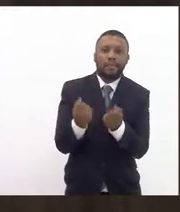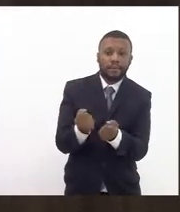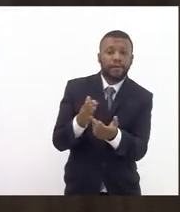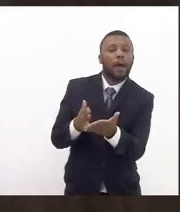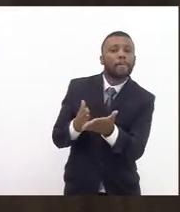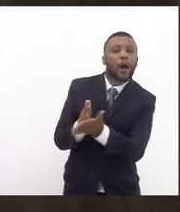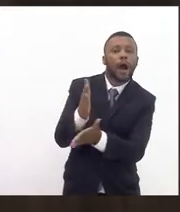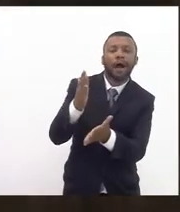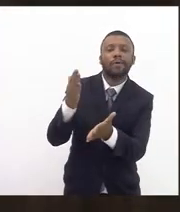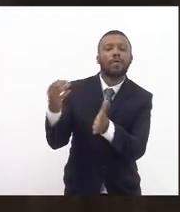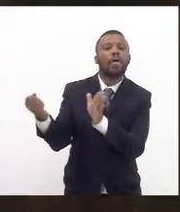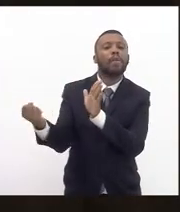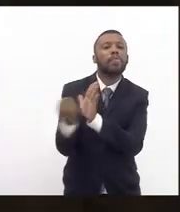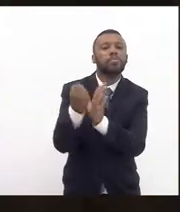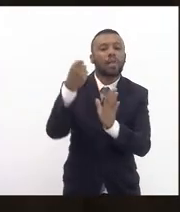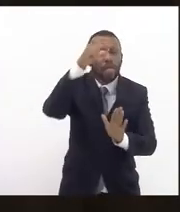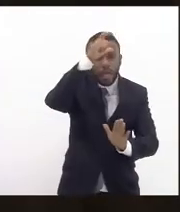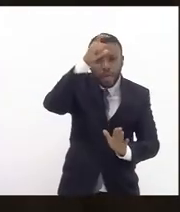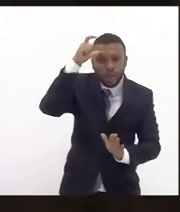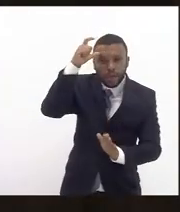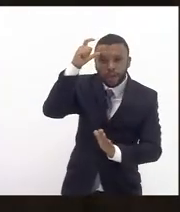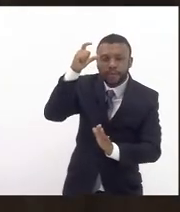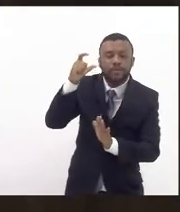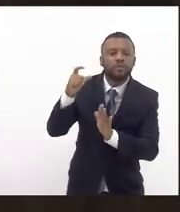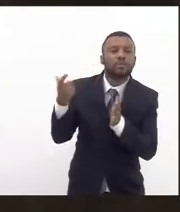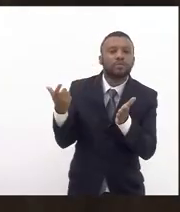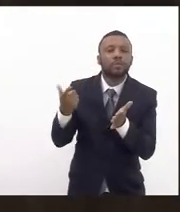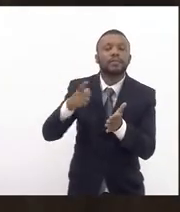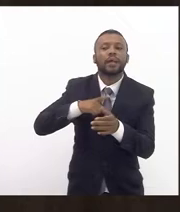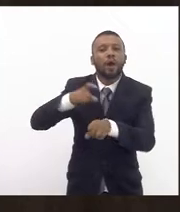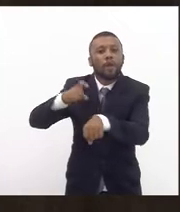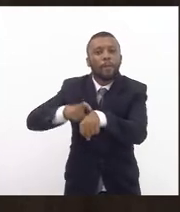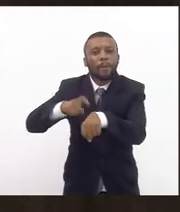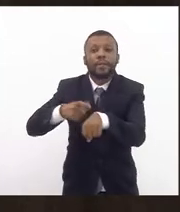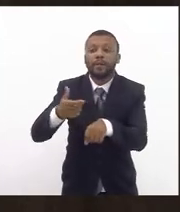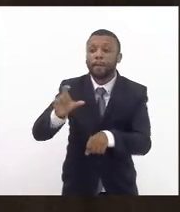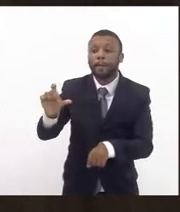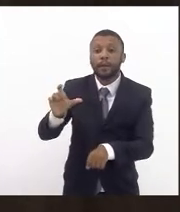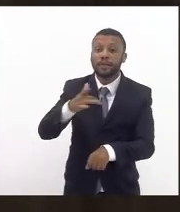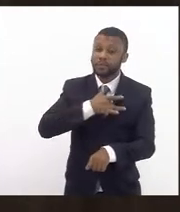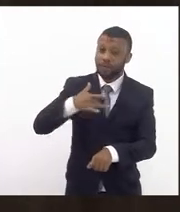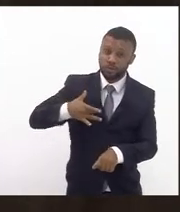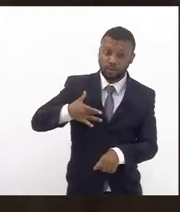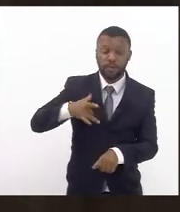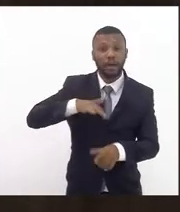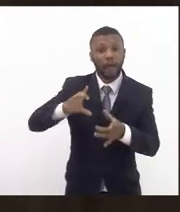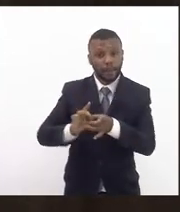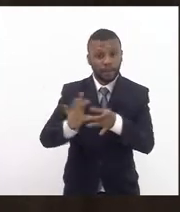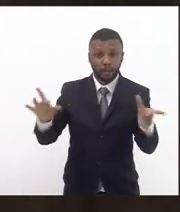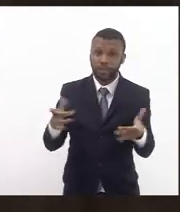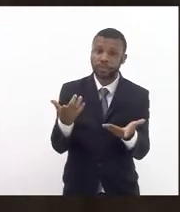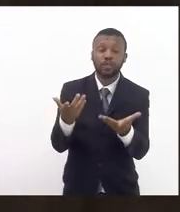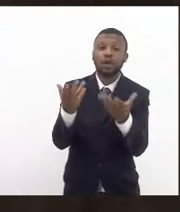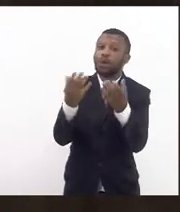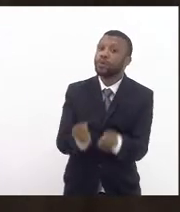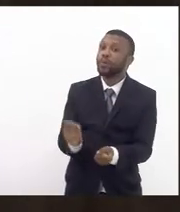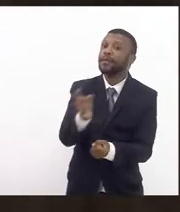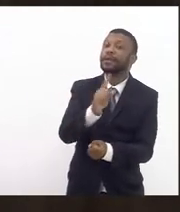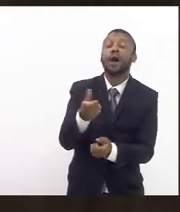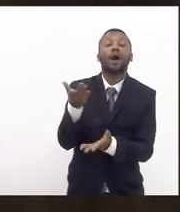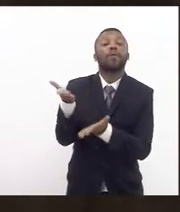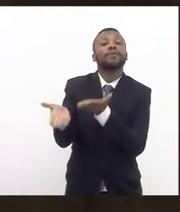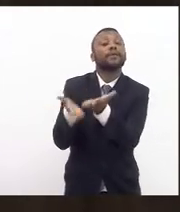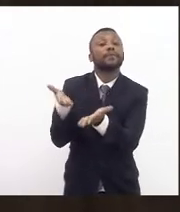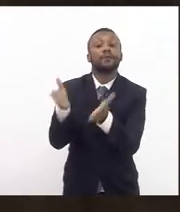rol taxativo onde os planos de saúde terão a liberdade de negar o tratamento